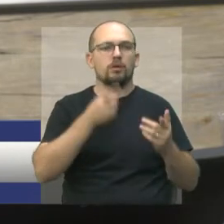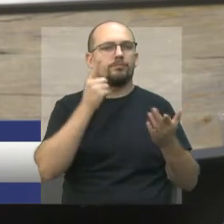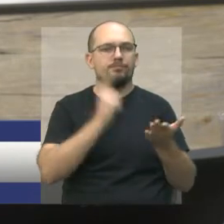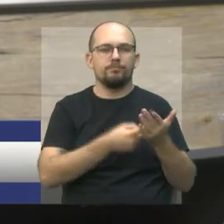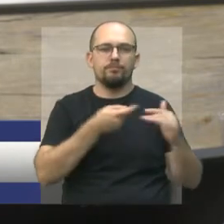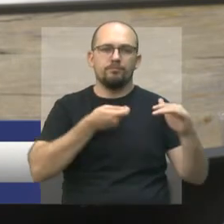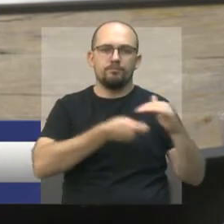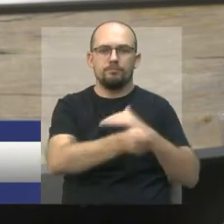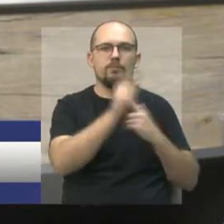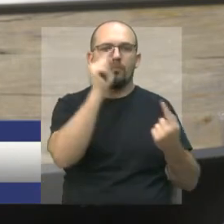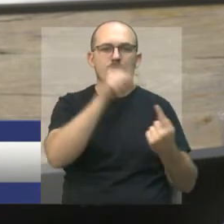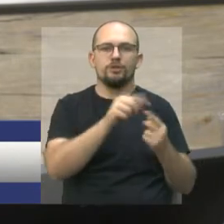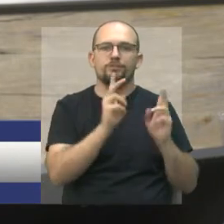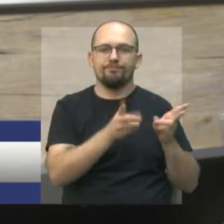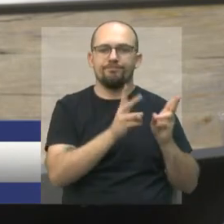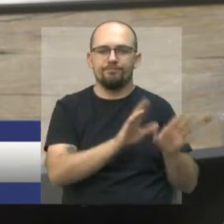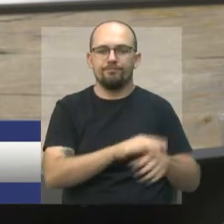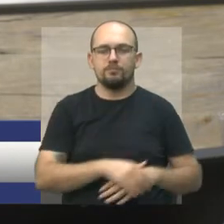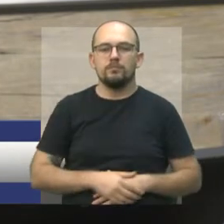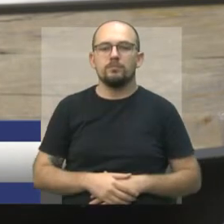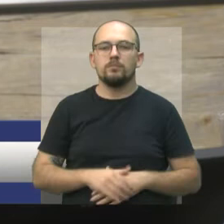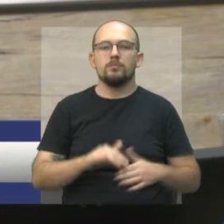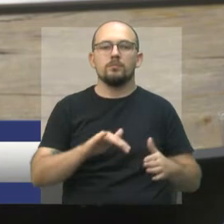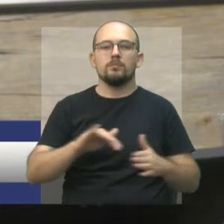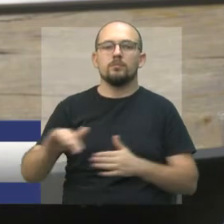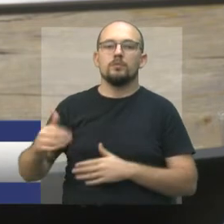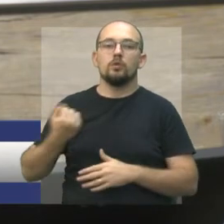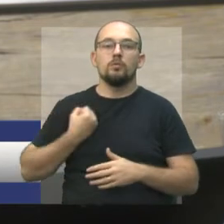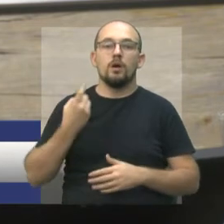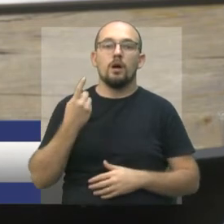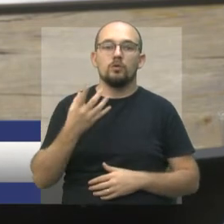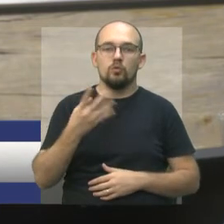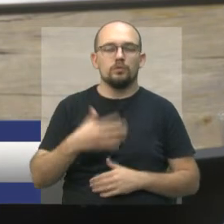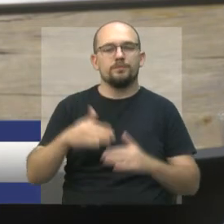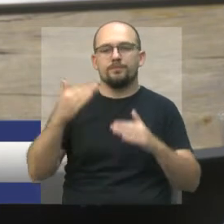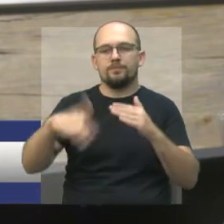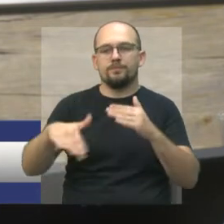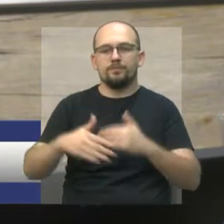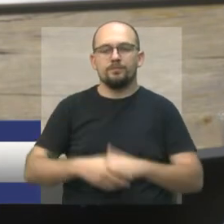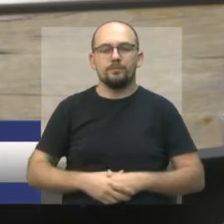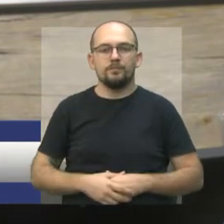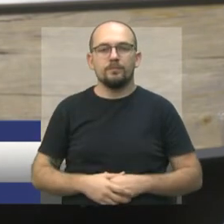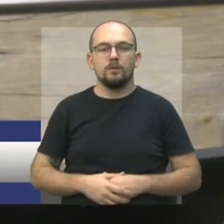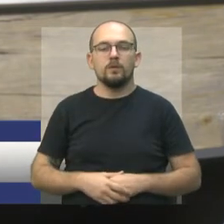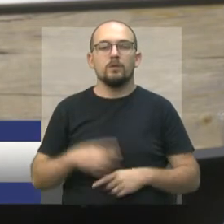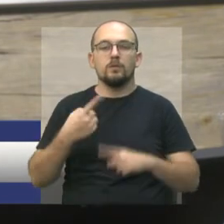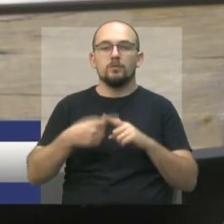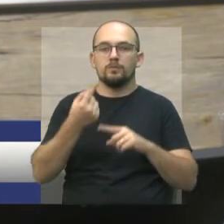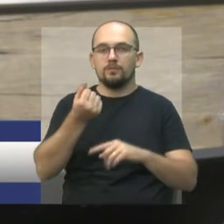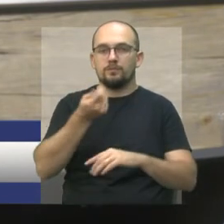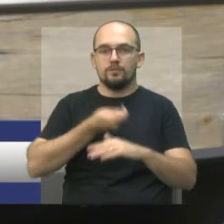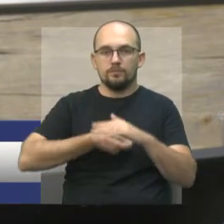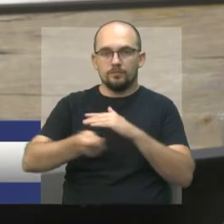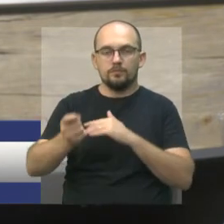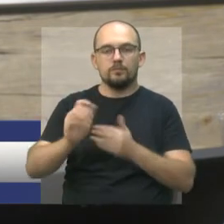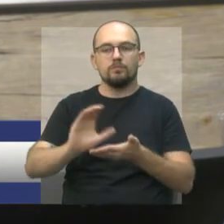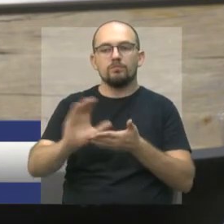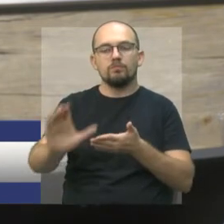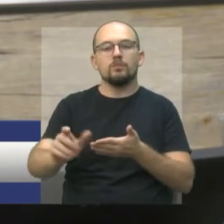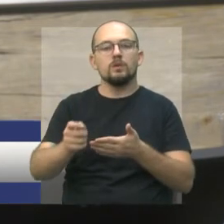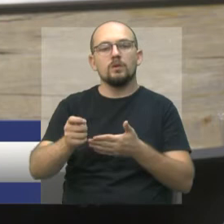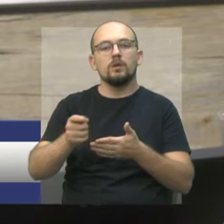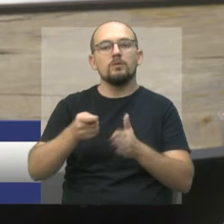deste objetivo. Emenda número 14, contrário. vez que a destinação de recursos à promoção dos